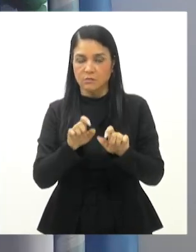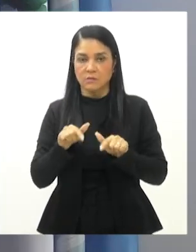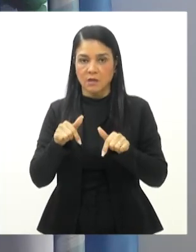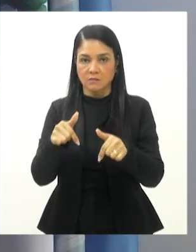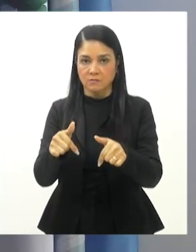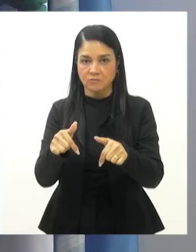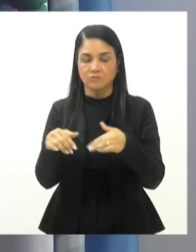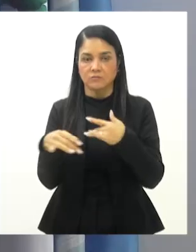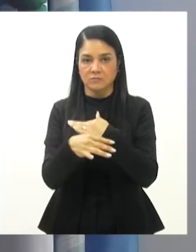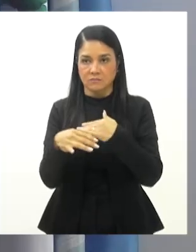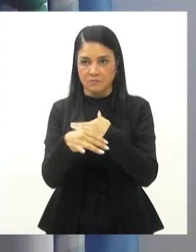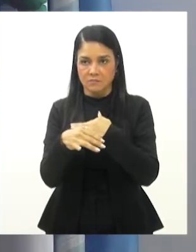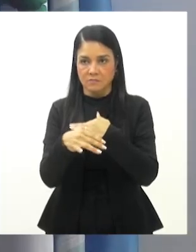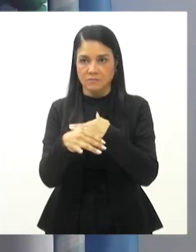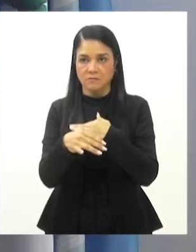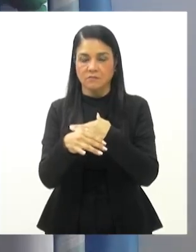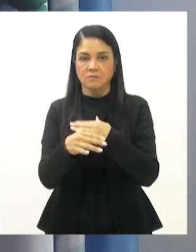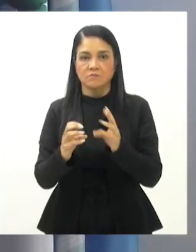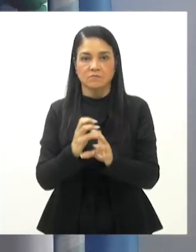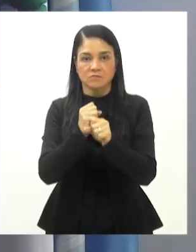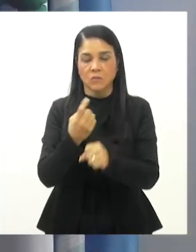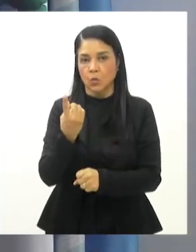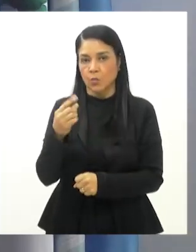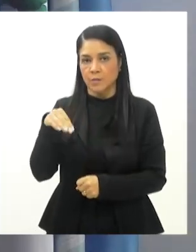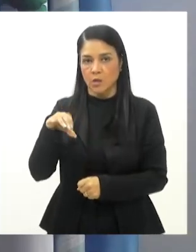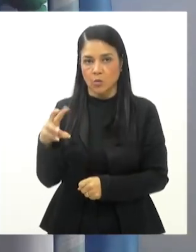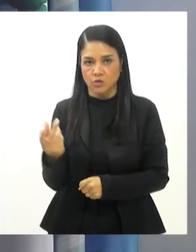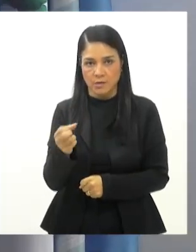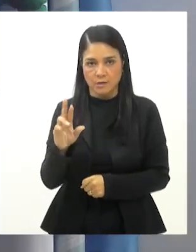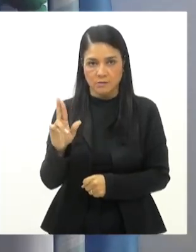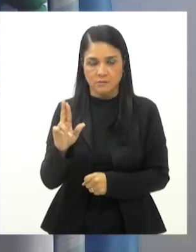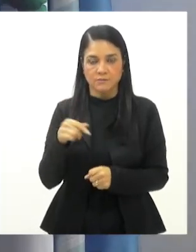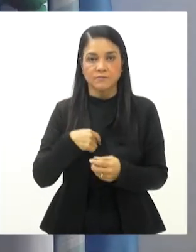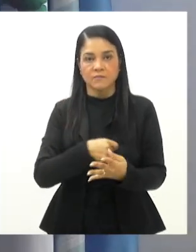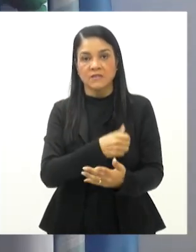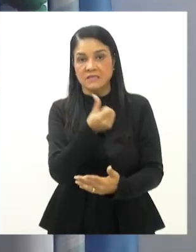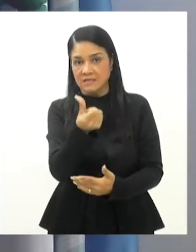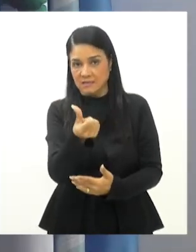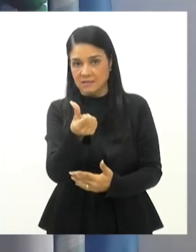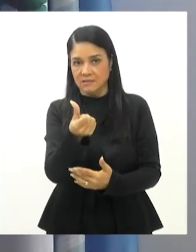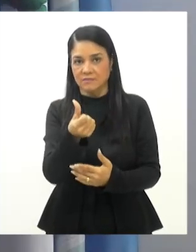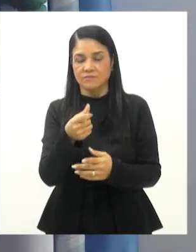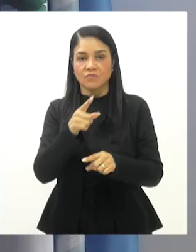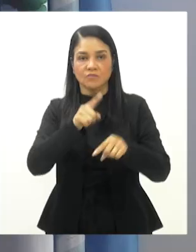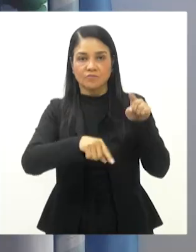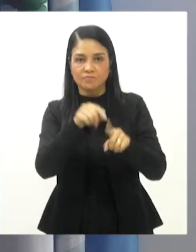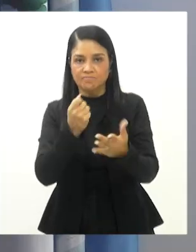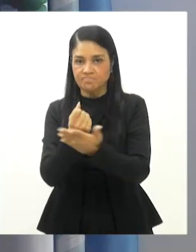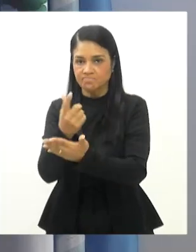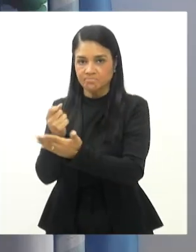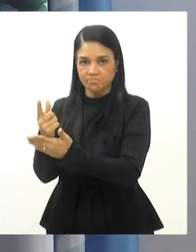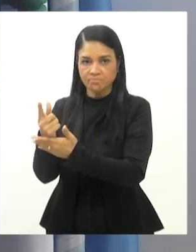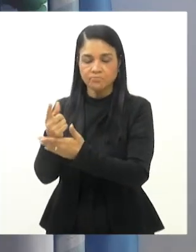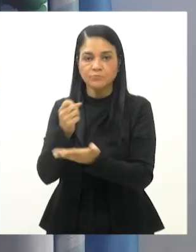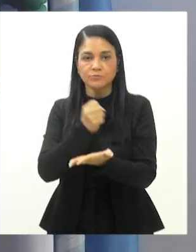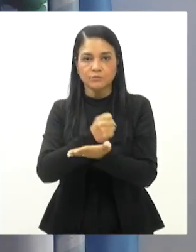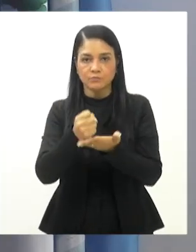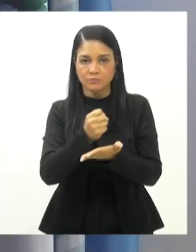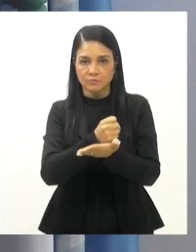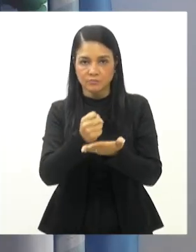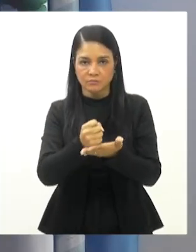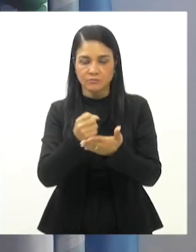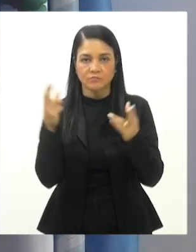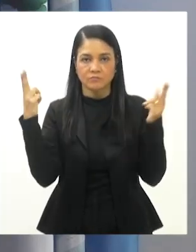operação urbana. Montante, 1 milhão de reais. Ação 6, aquisição de equipamentos e contratação